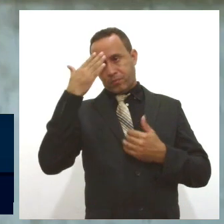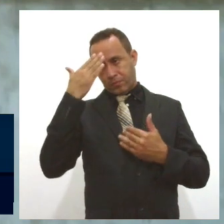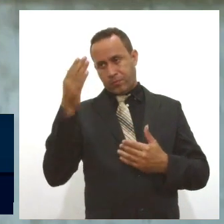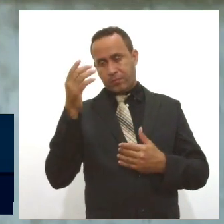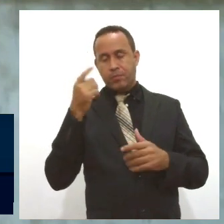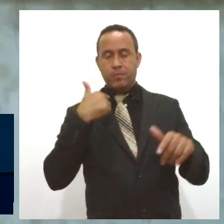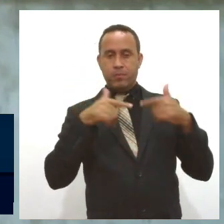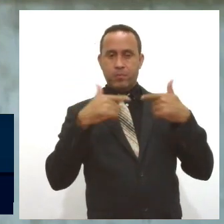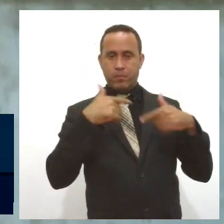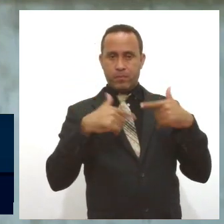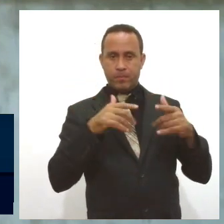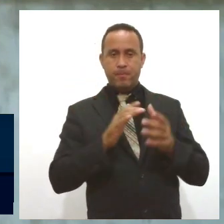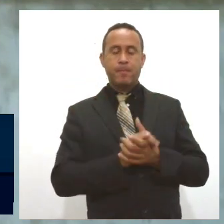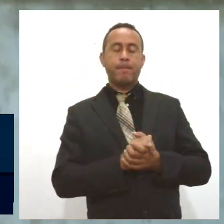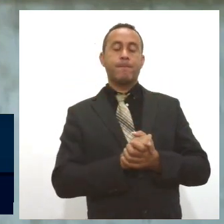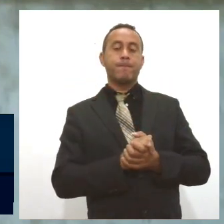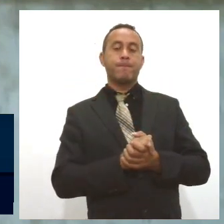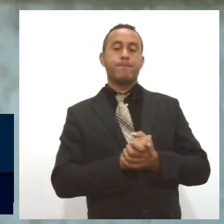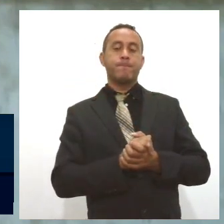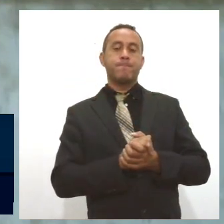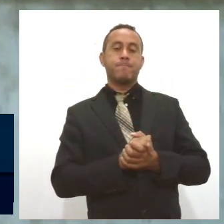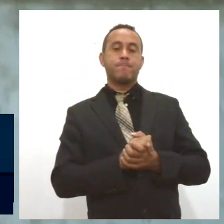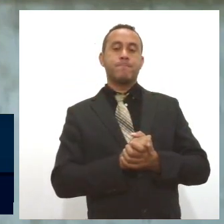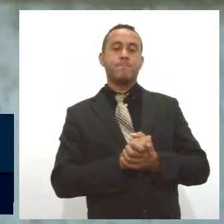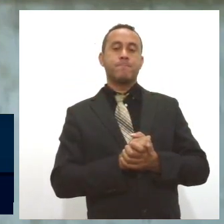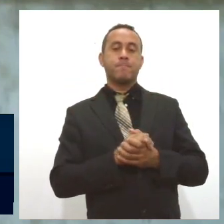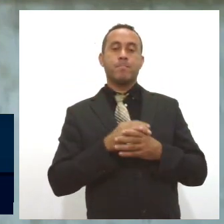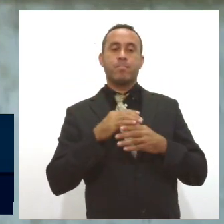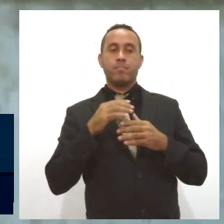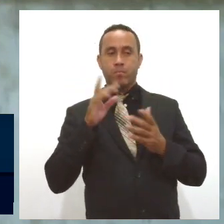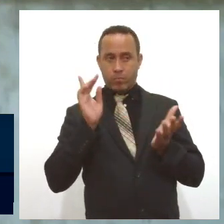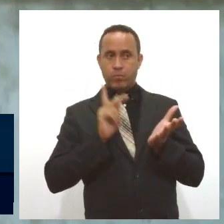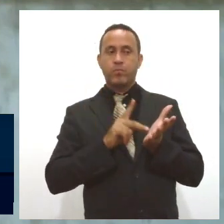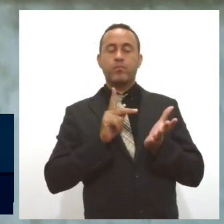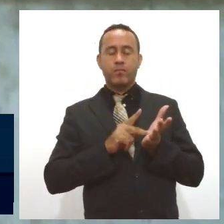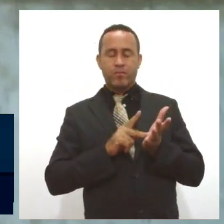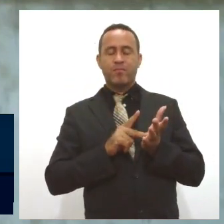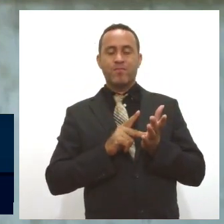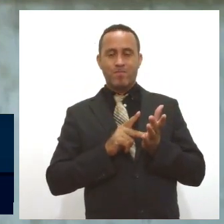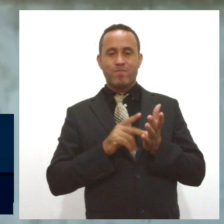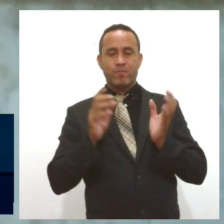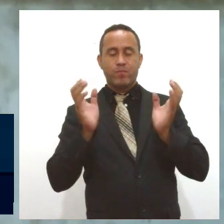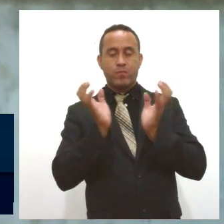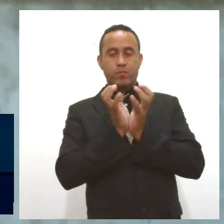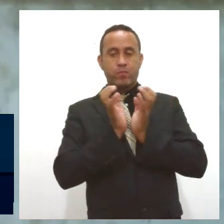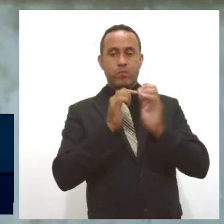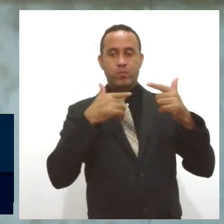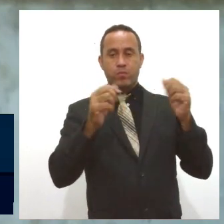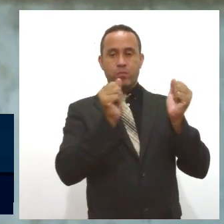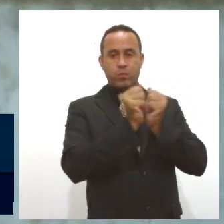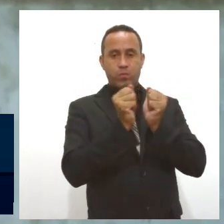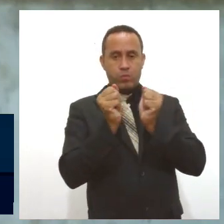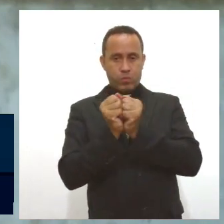nosso trabalho. Como bem frisou a deputada, isso é um trabalho de equipe. A nossa equipe